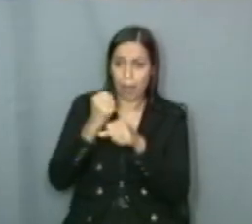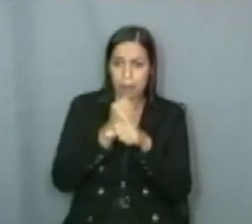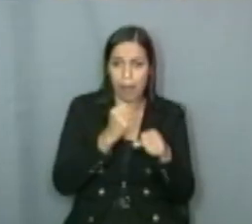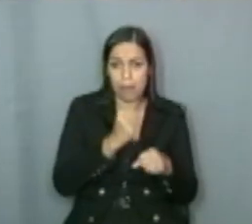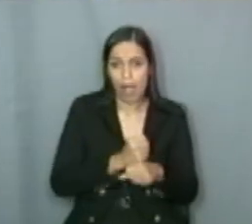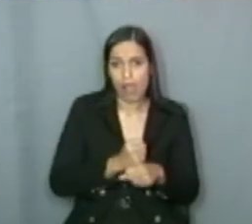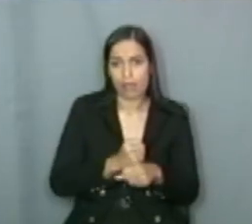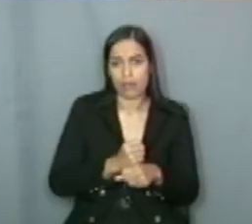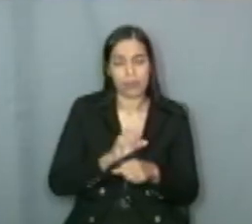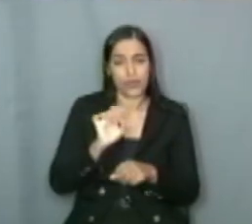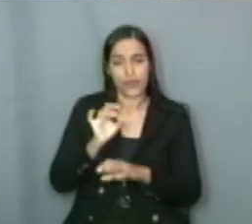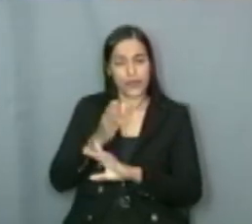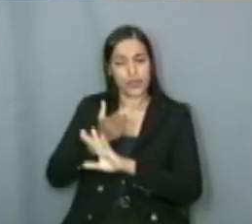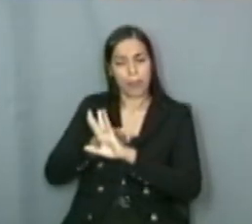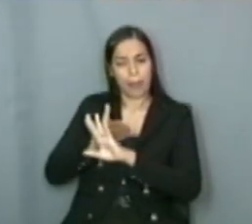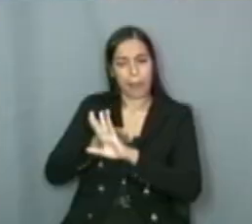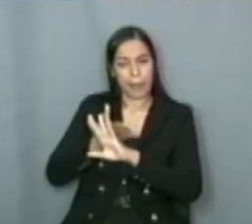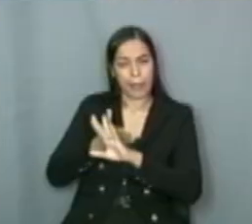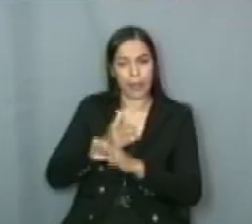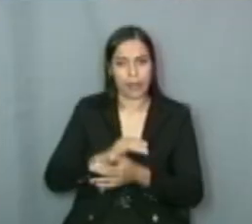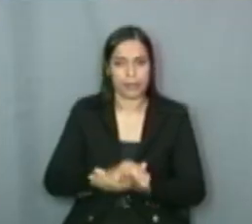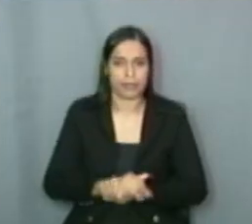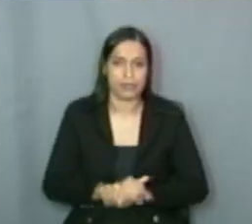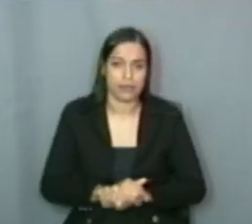só a maquiagem.